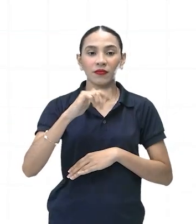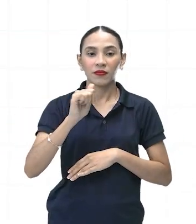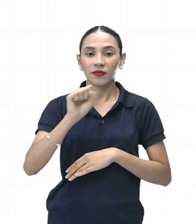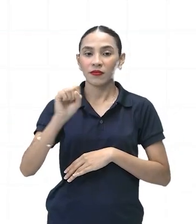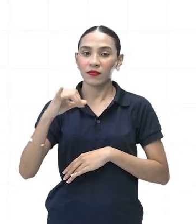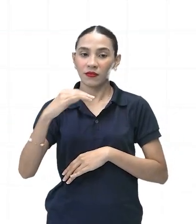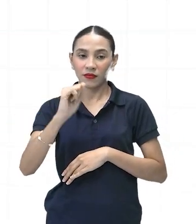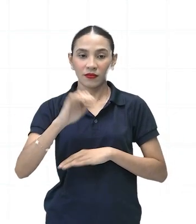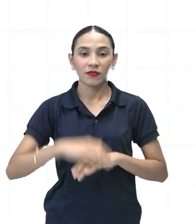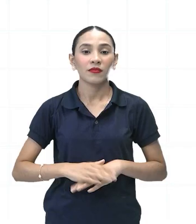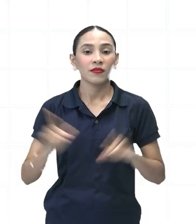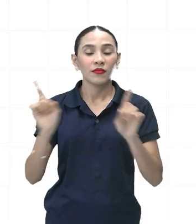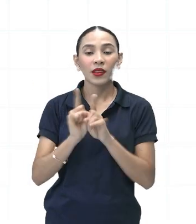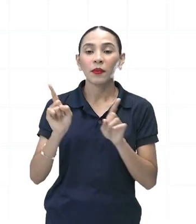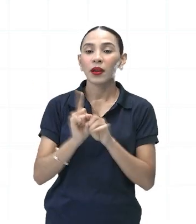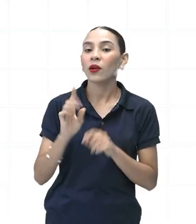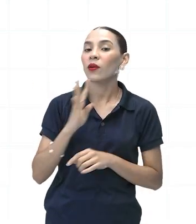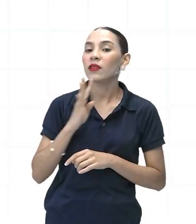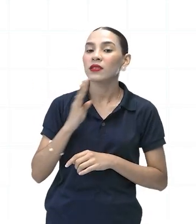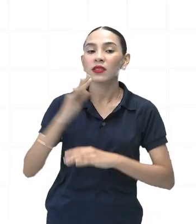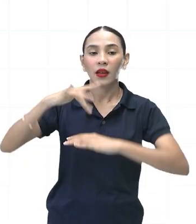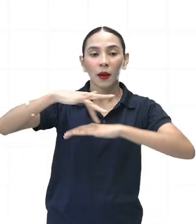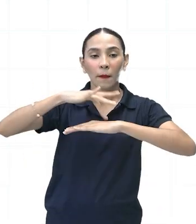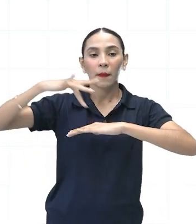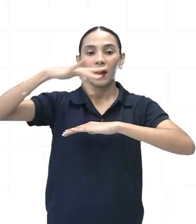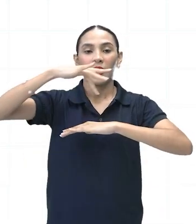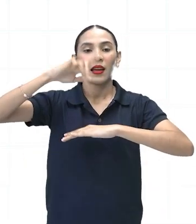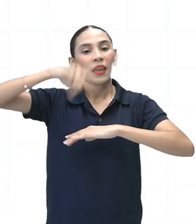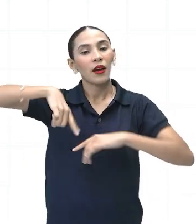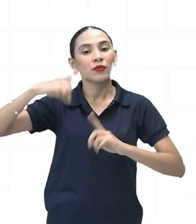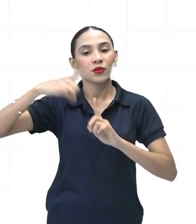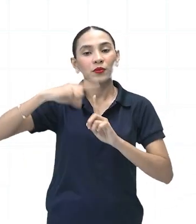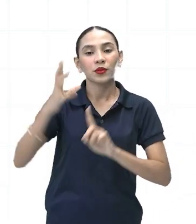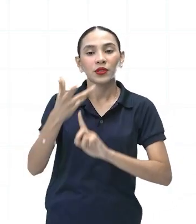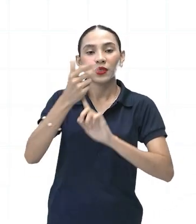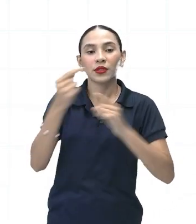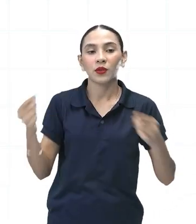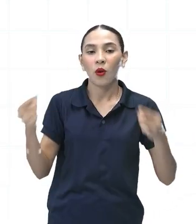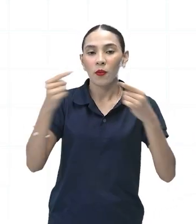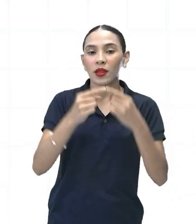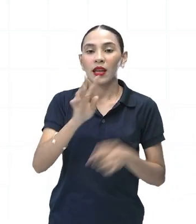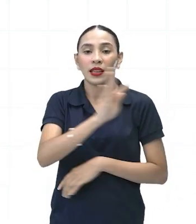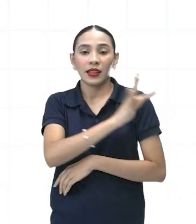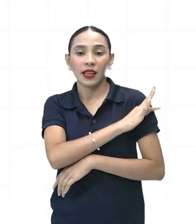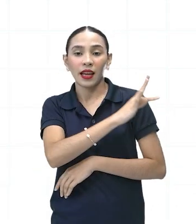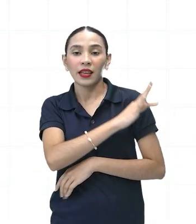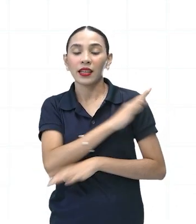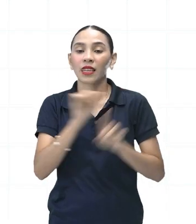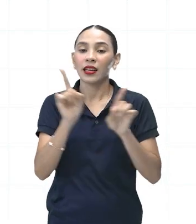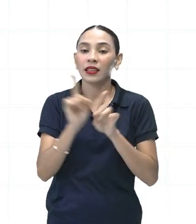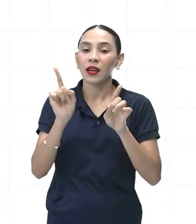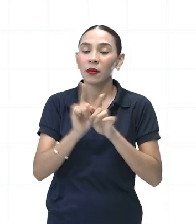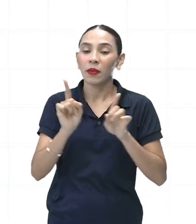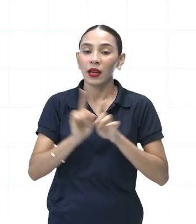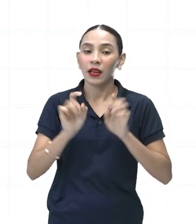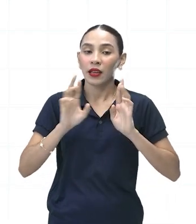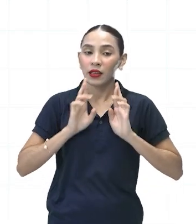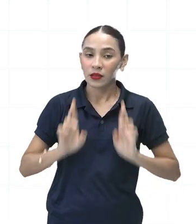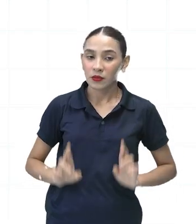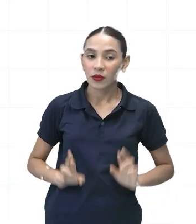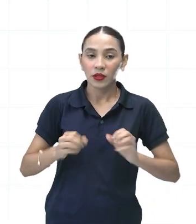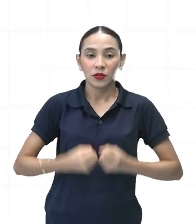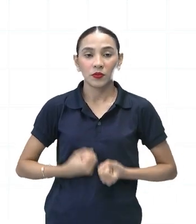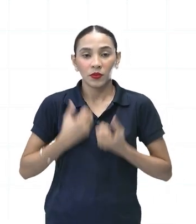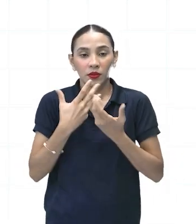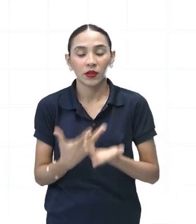a dança clássica, também conhecida como balé, é uma forma de arte que combina técnica, disciplina,